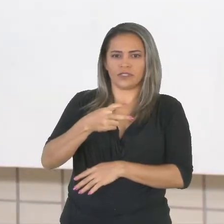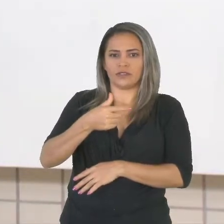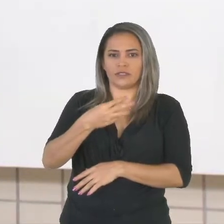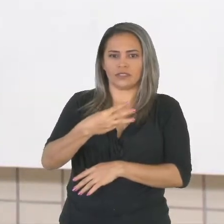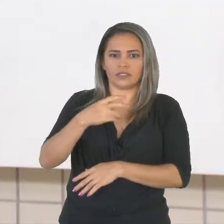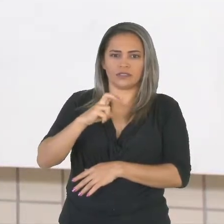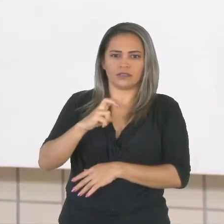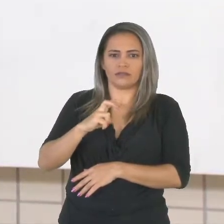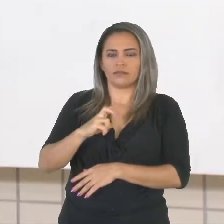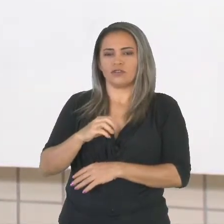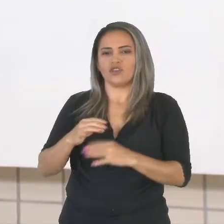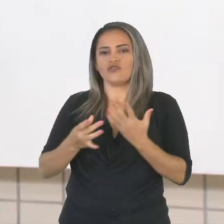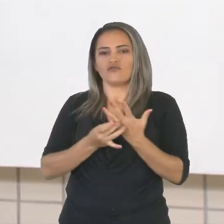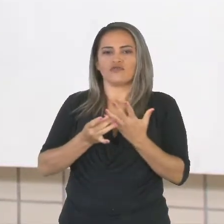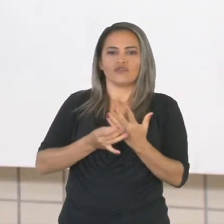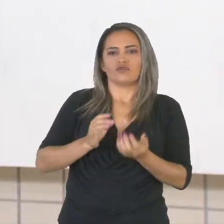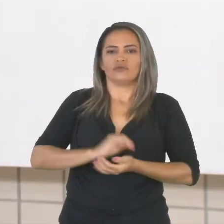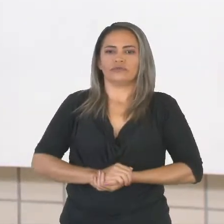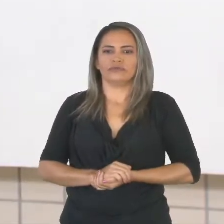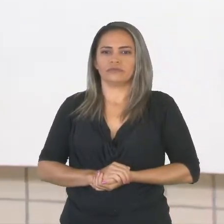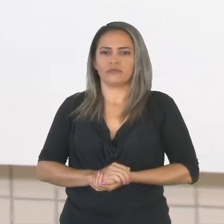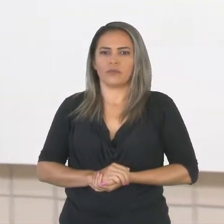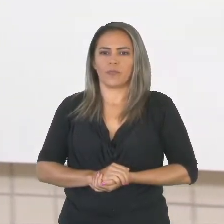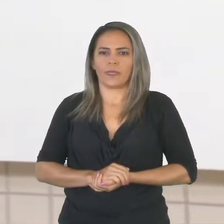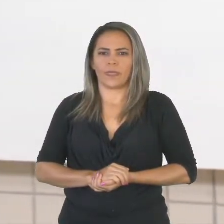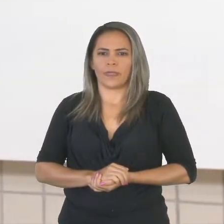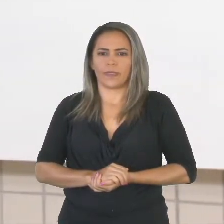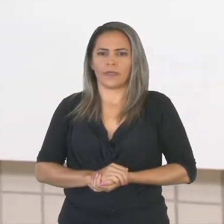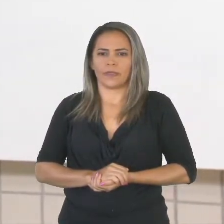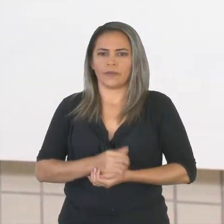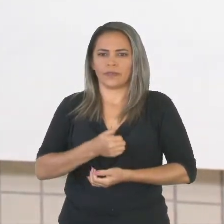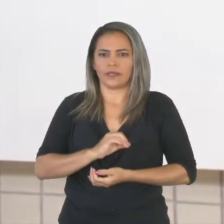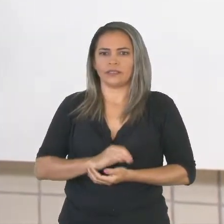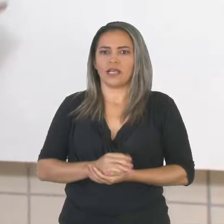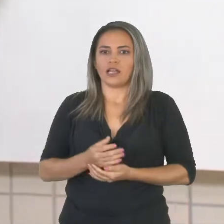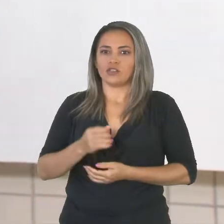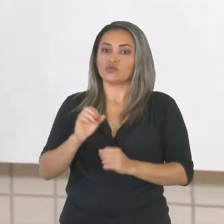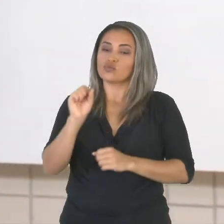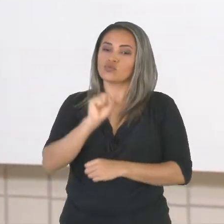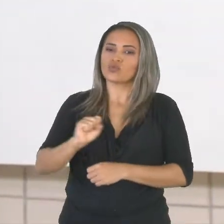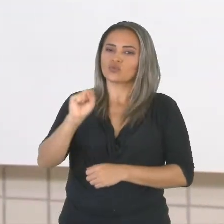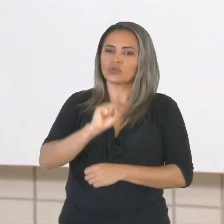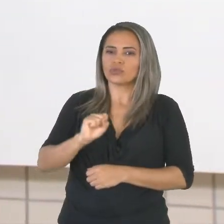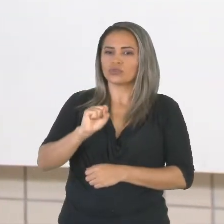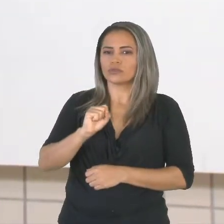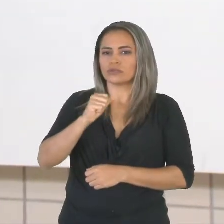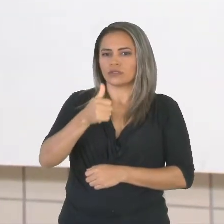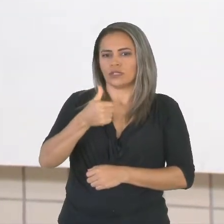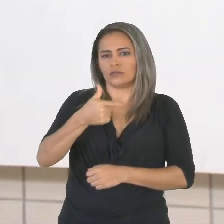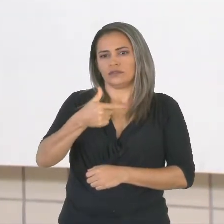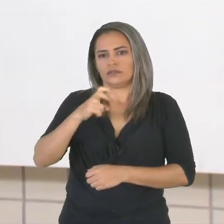tudo bem? No solteiro, foram 125, então a minha frequência absoluta,